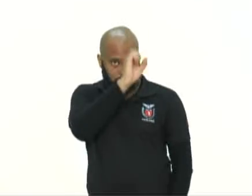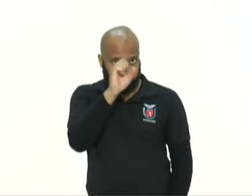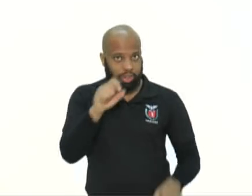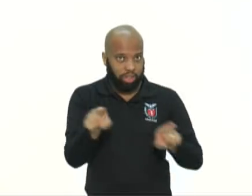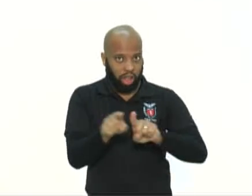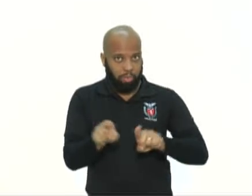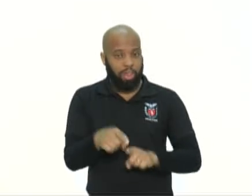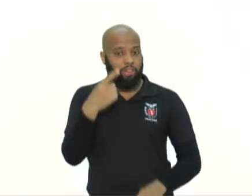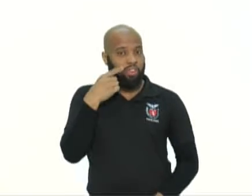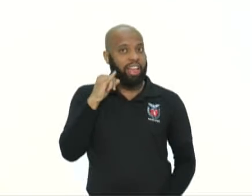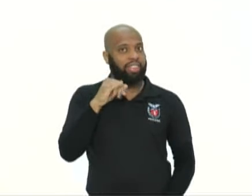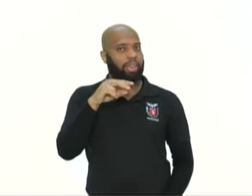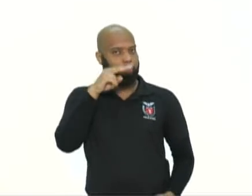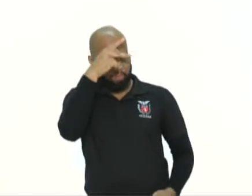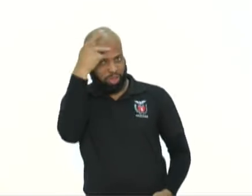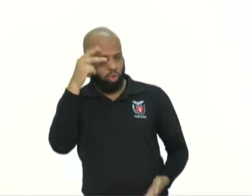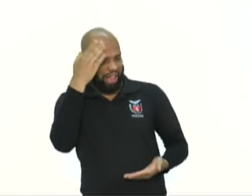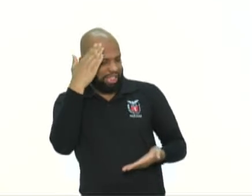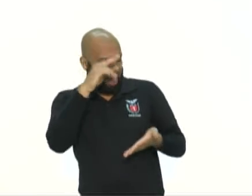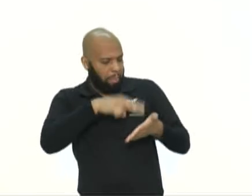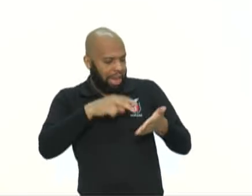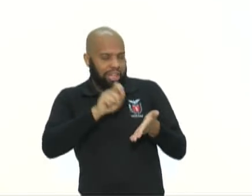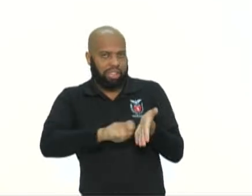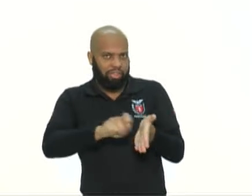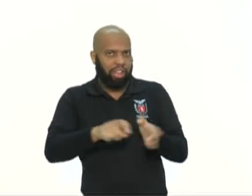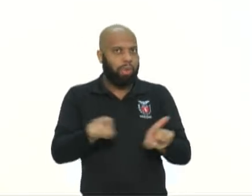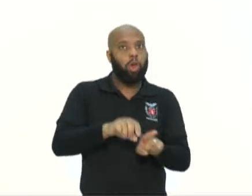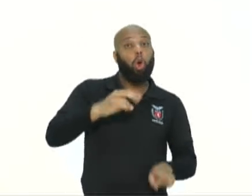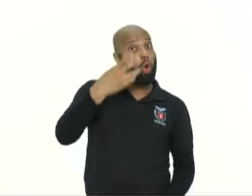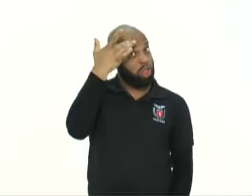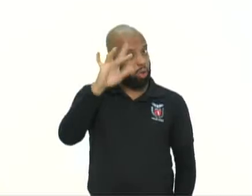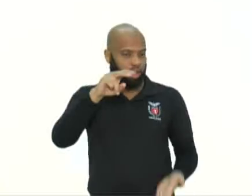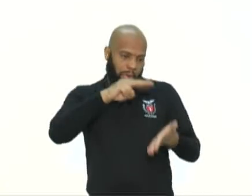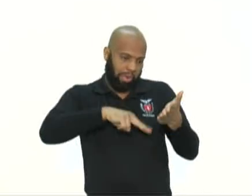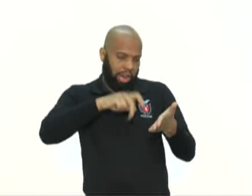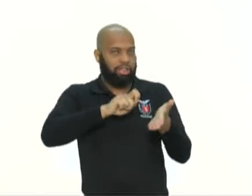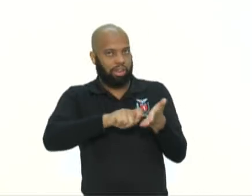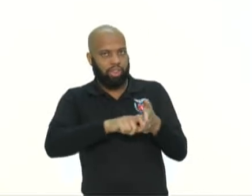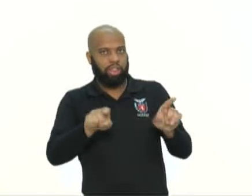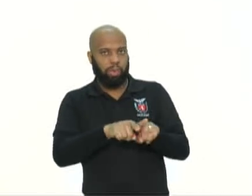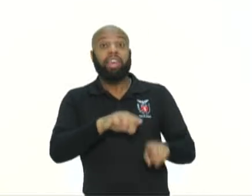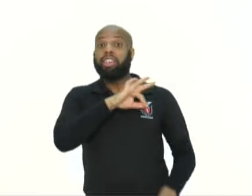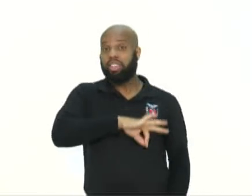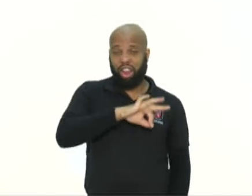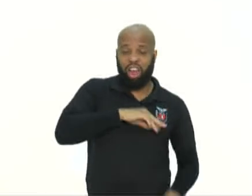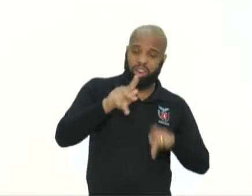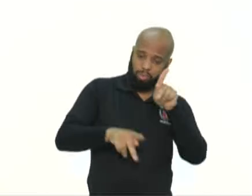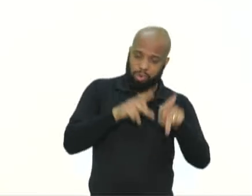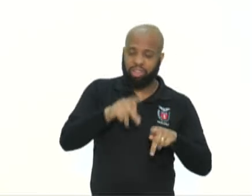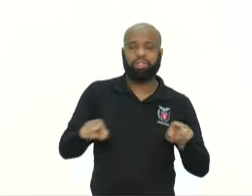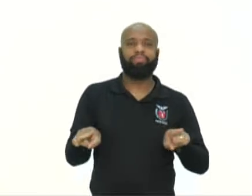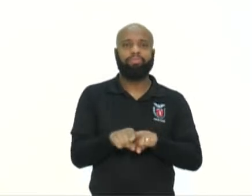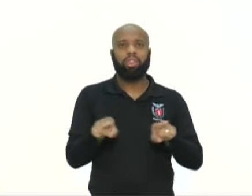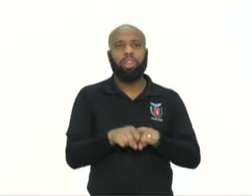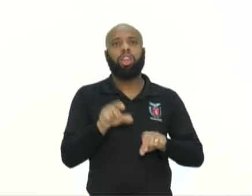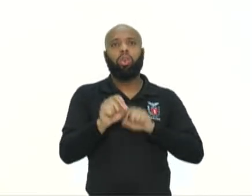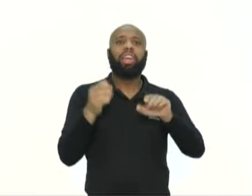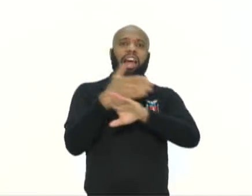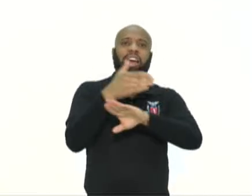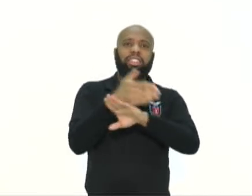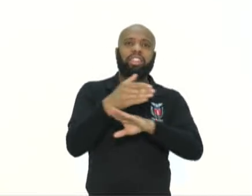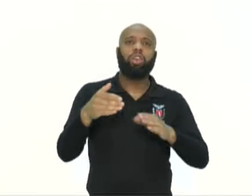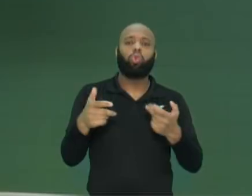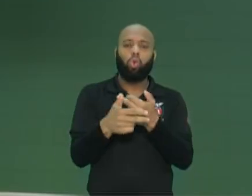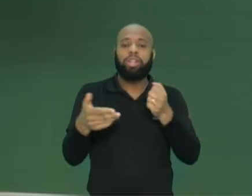as taxas de analfabetismo, né? Ou alfabetização, a renda da população, o acesso a serviços